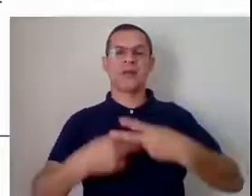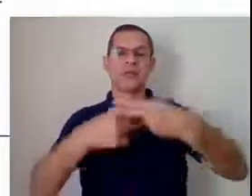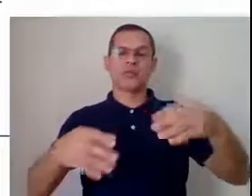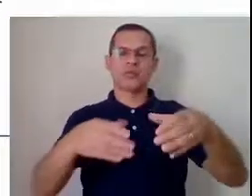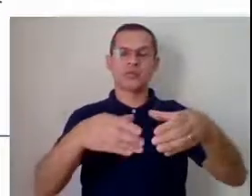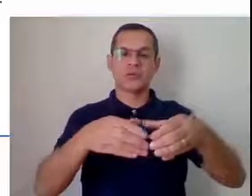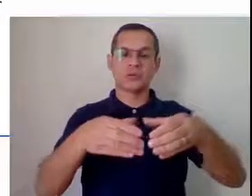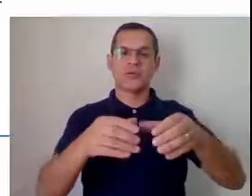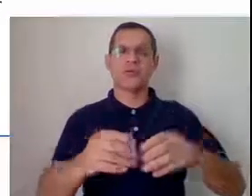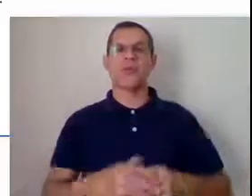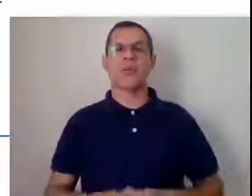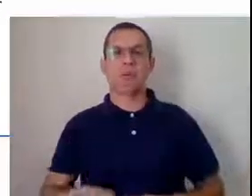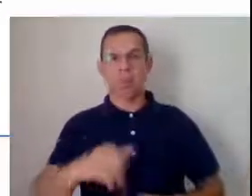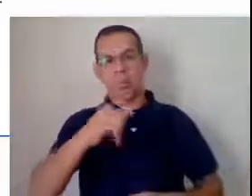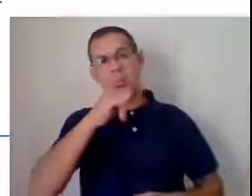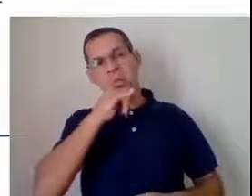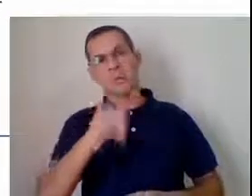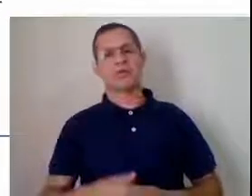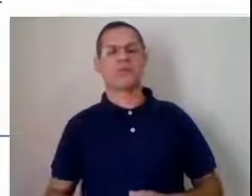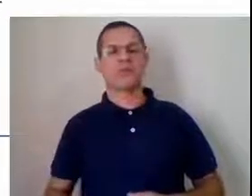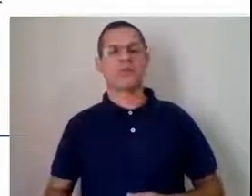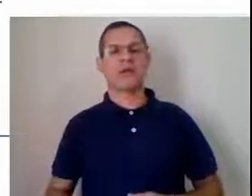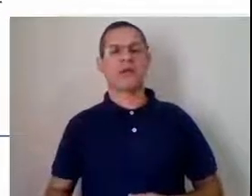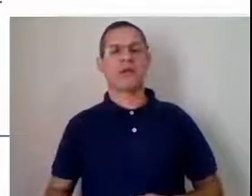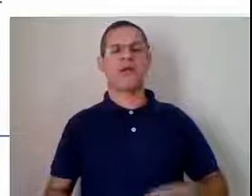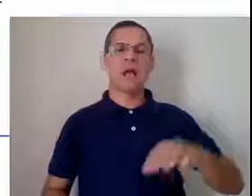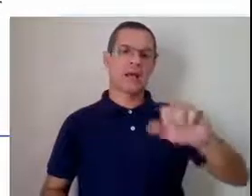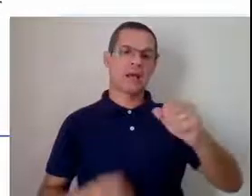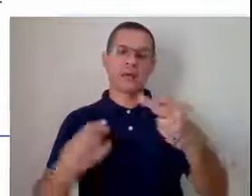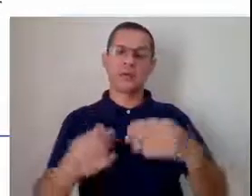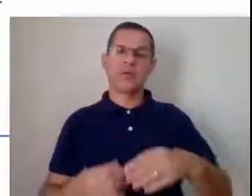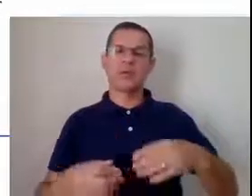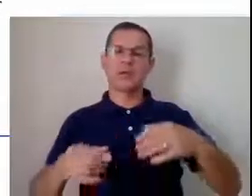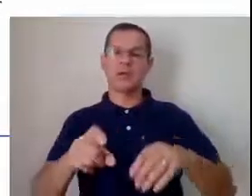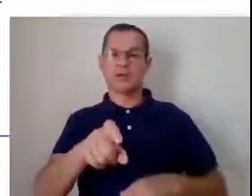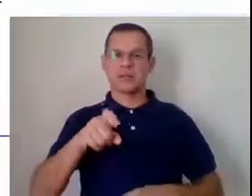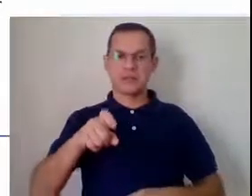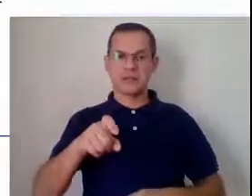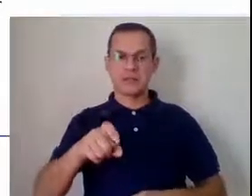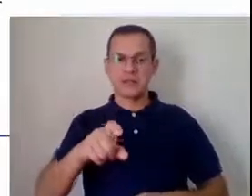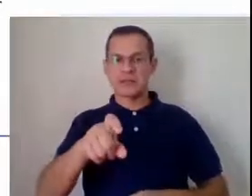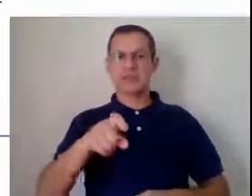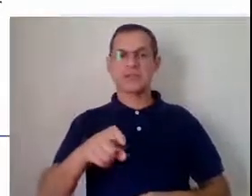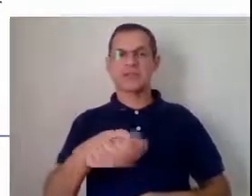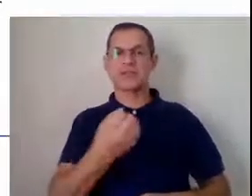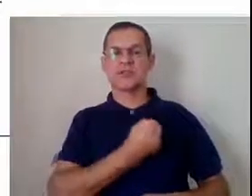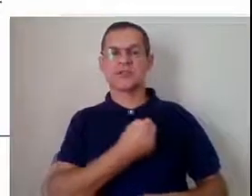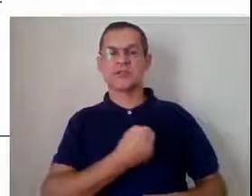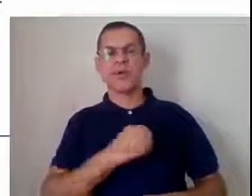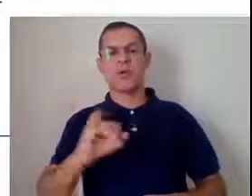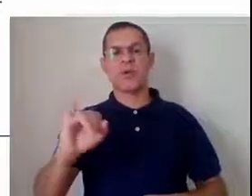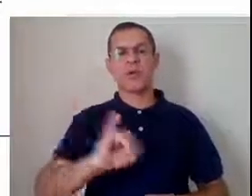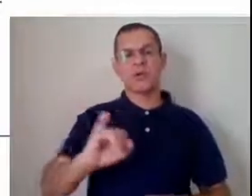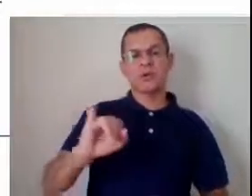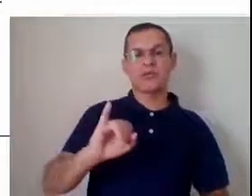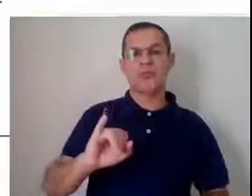do conjunto. Por exemplo, A é igual a X e X é um número